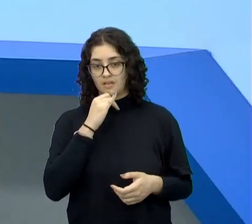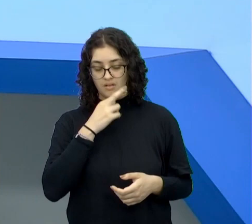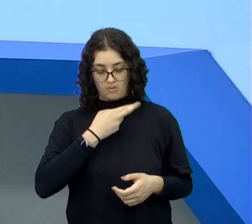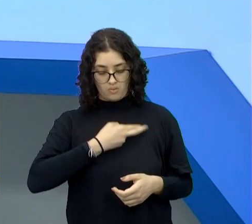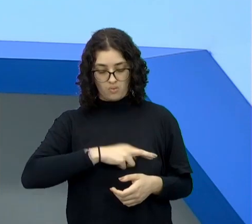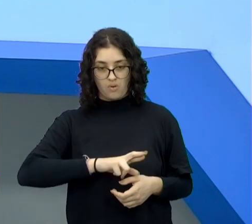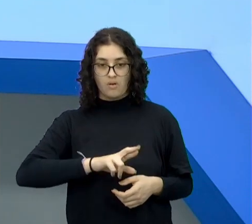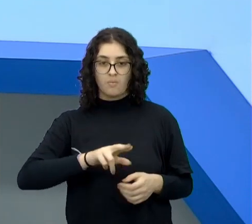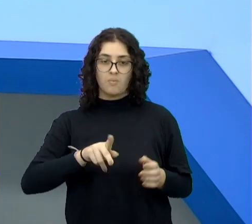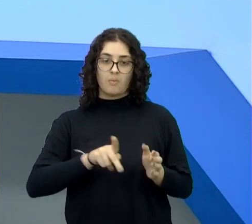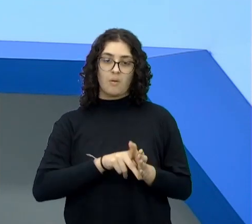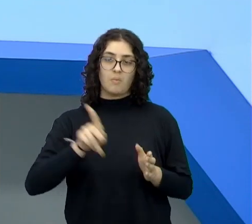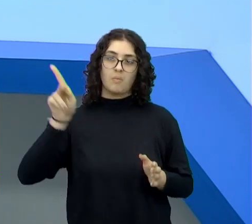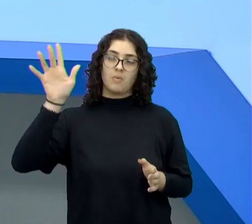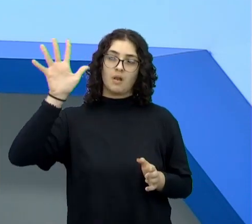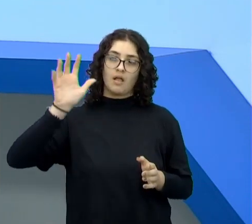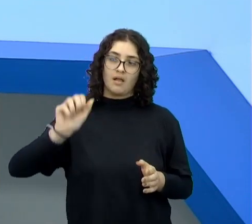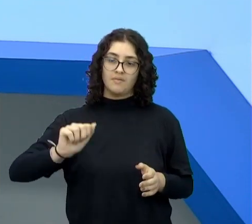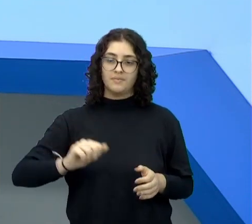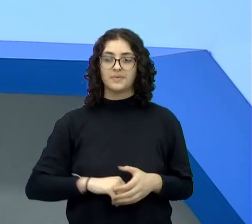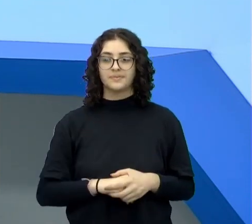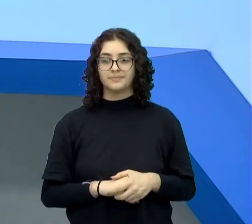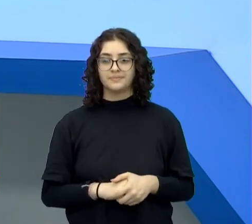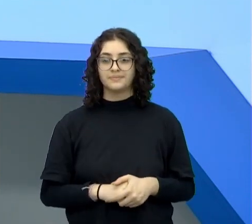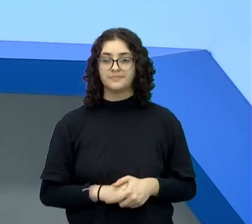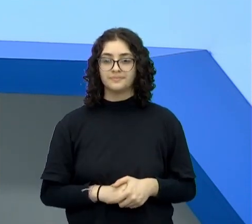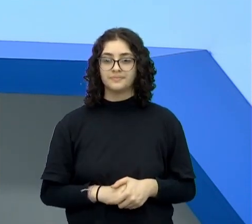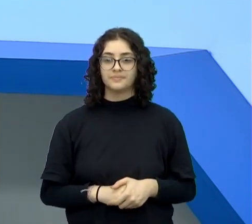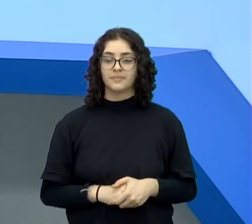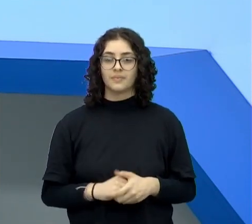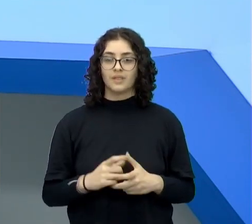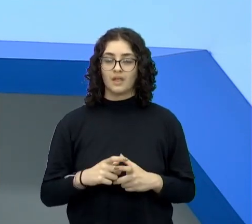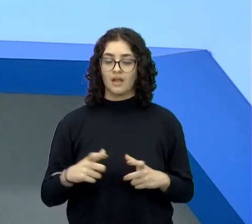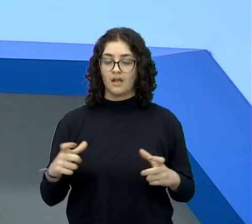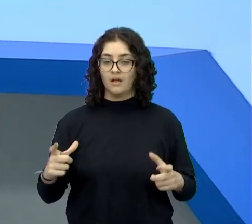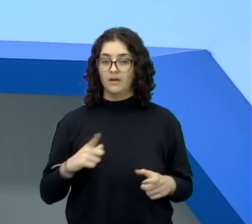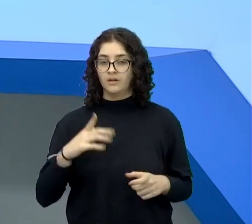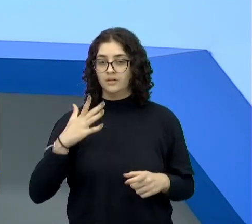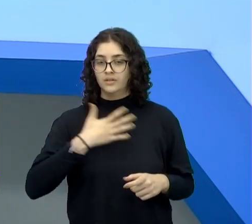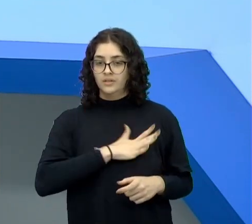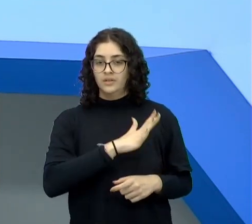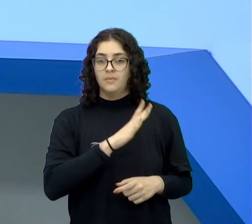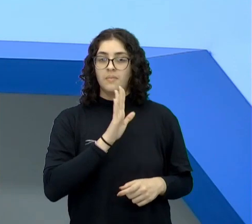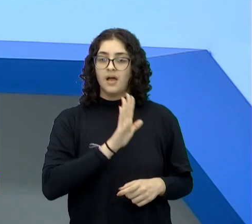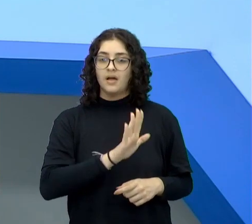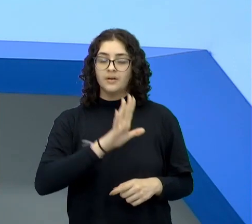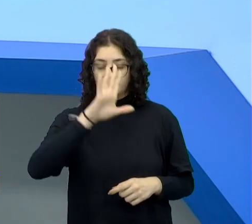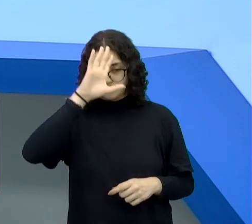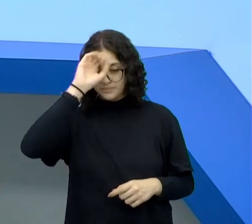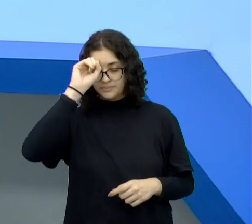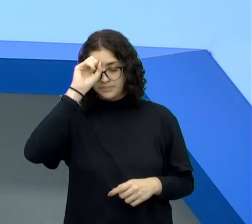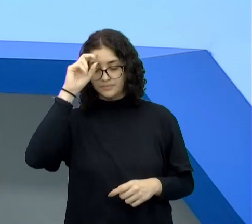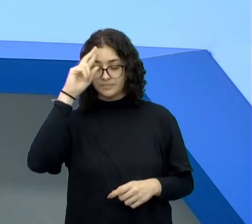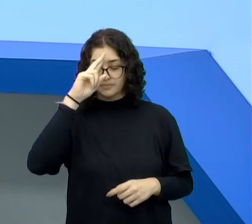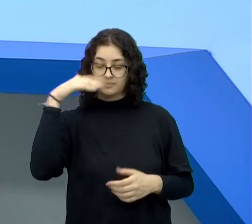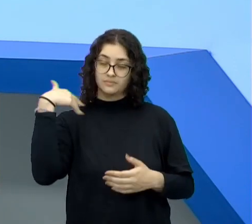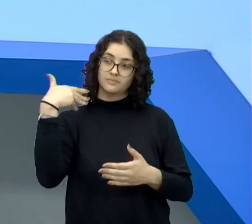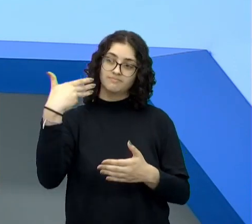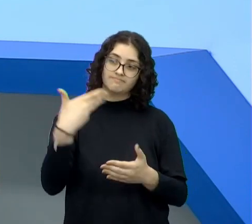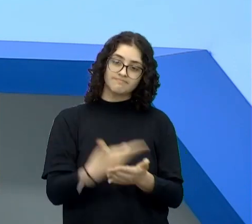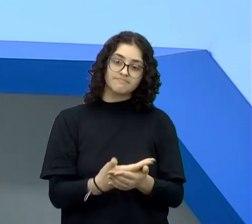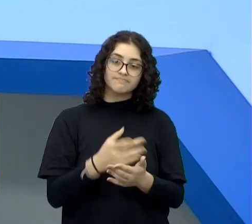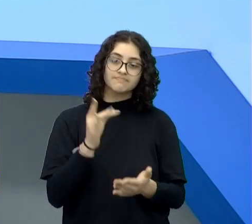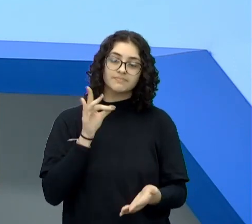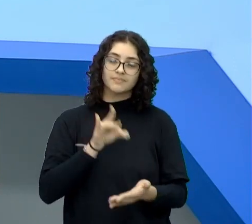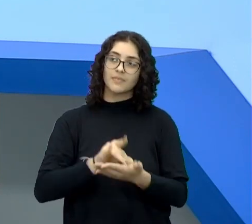e religiões de matrizes africanas, né? Então, muitas vezes a gente tem muito preconceito, mas quando a gente aprende, estuda a história de fato,